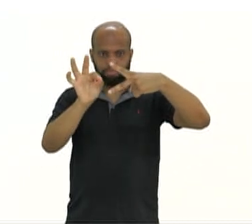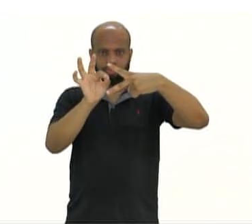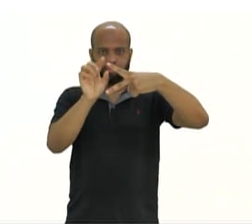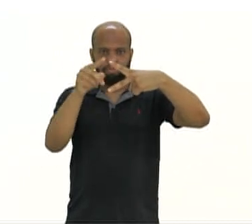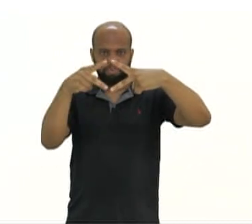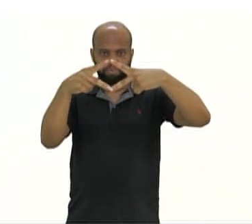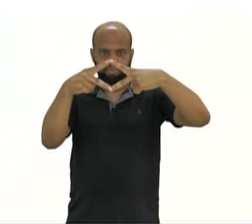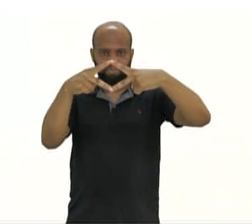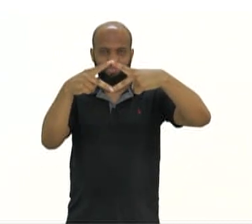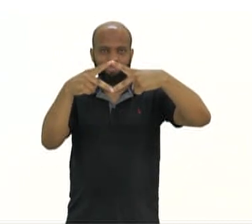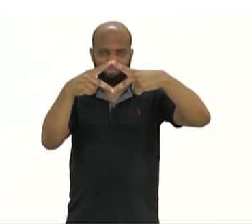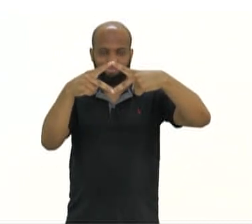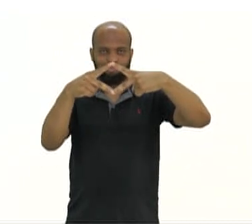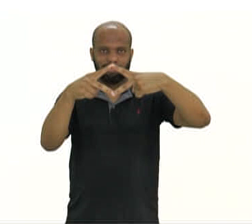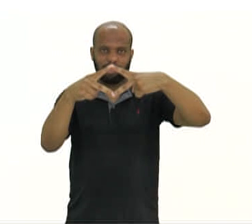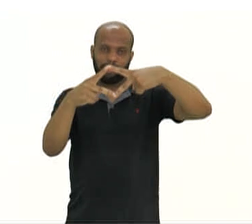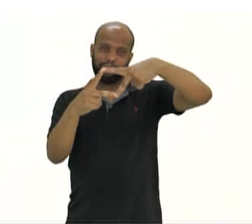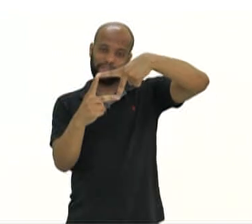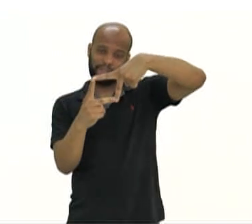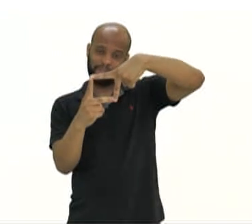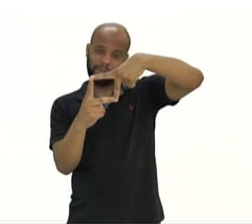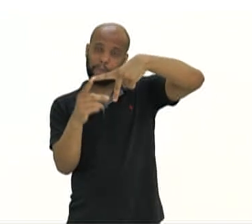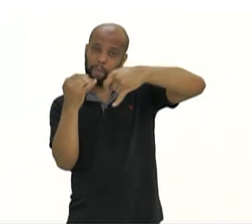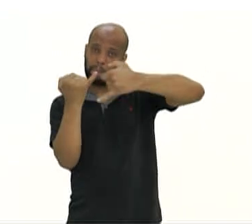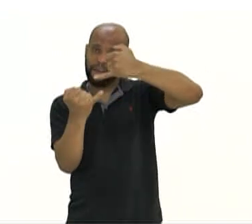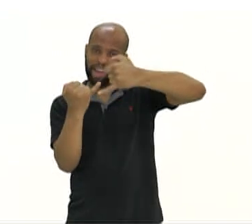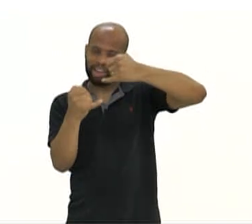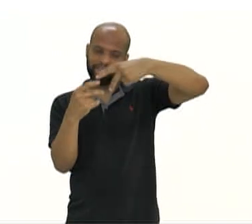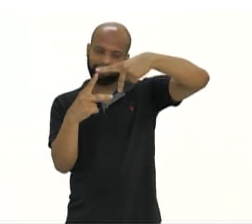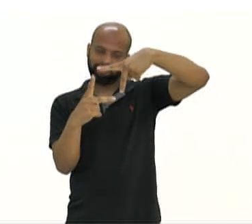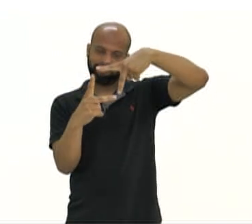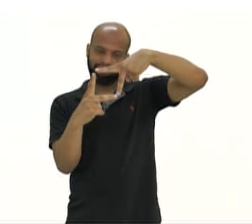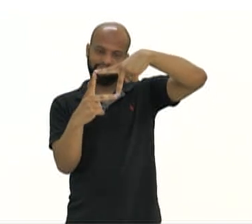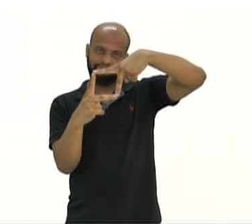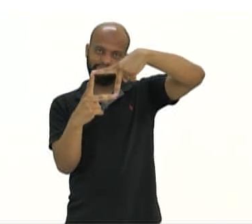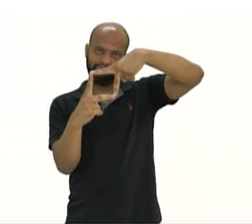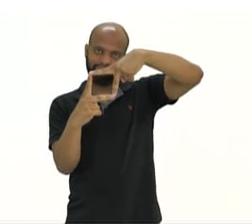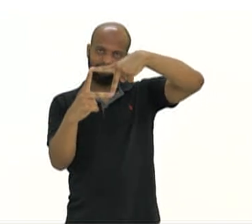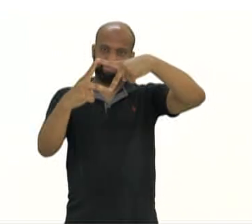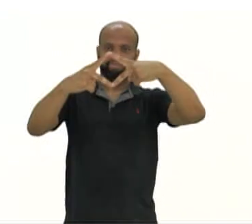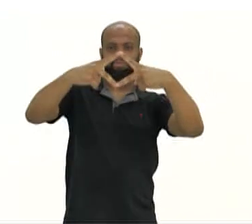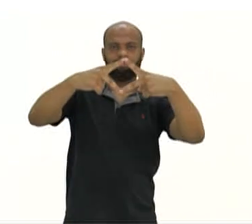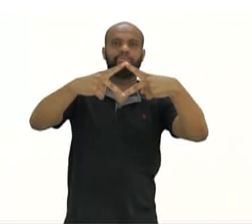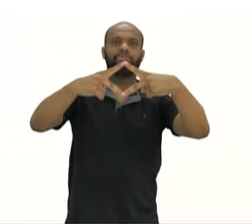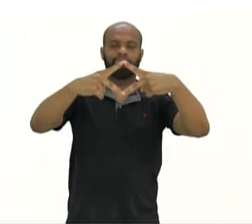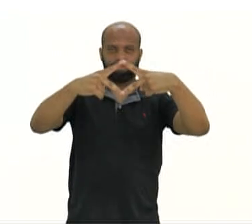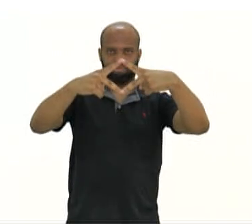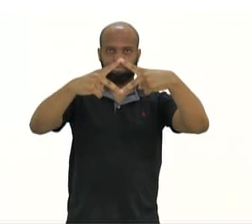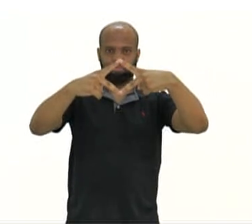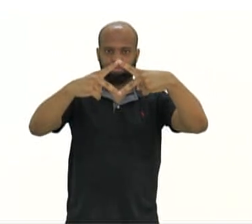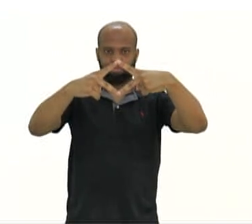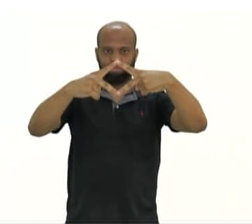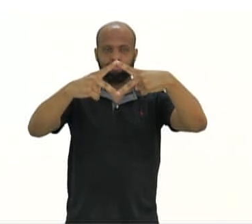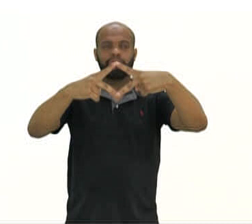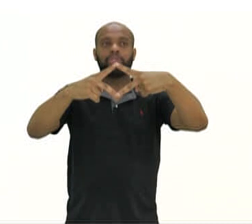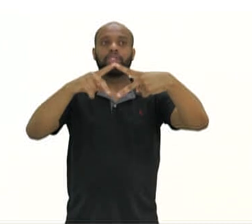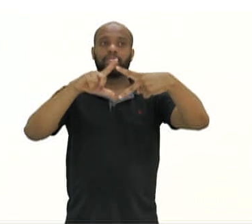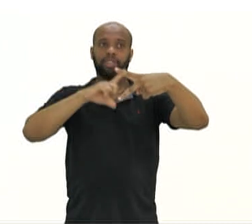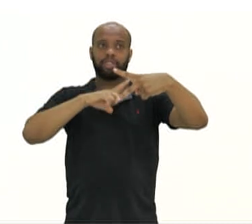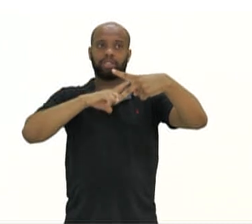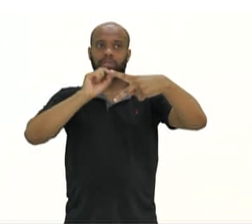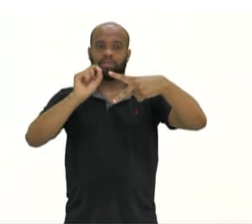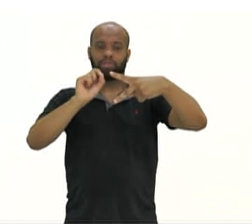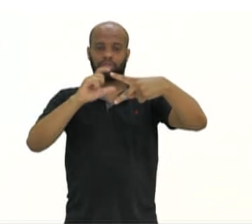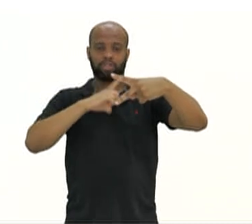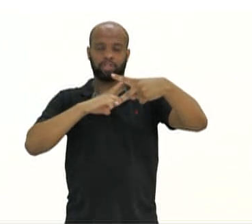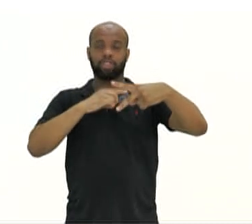quadrado esticadinho no que diz respeito aos seus ângulos. Os lados são iguais, mas os ângulos são diferentes. Ele possui dois ângulos